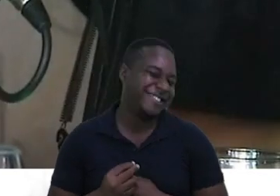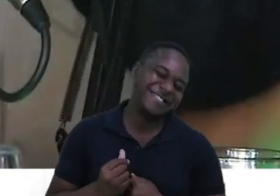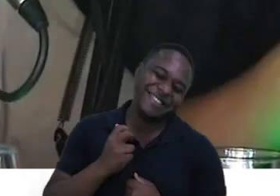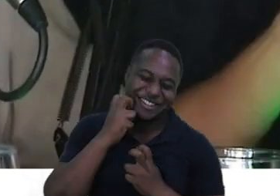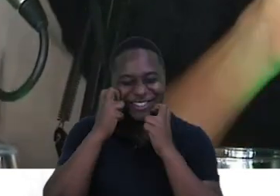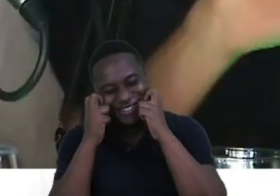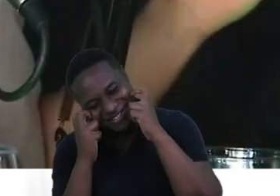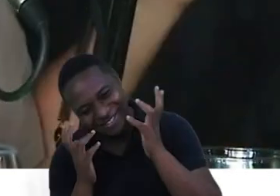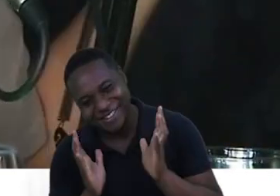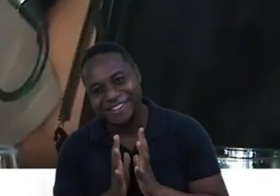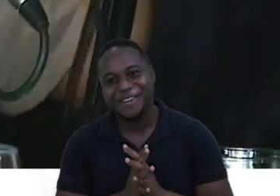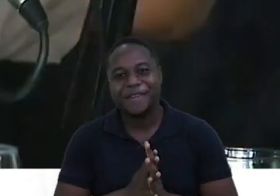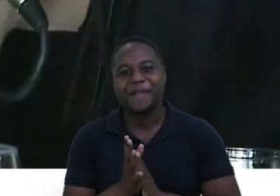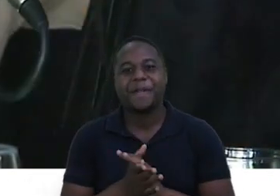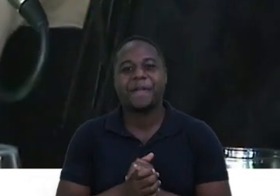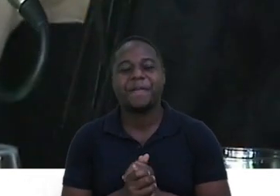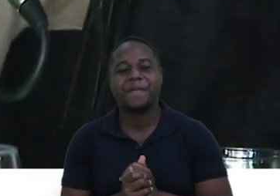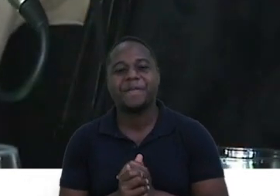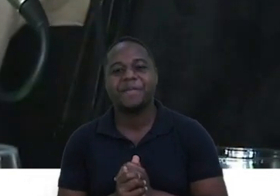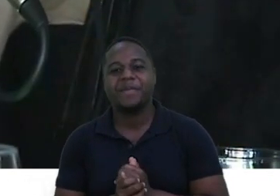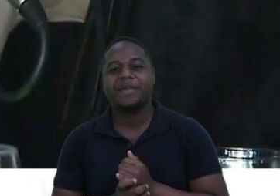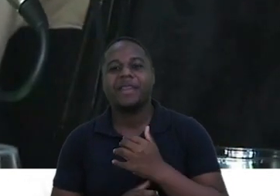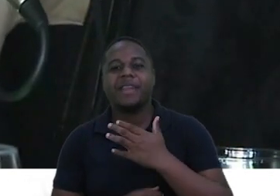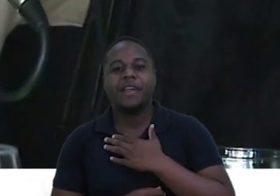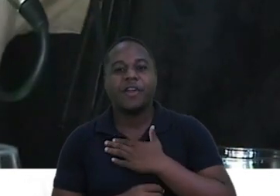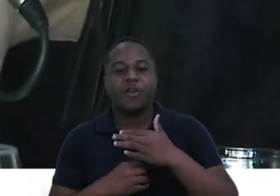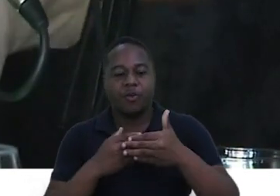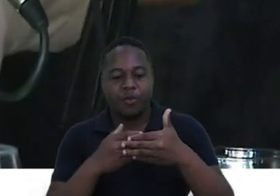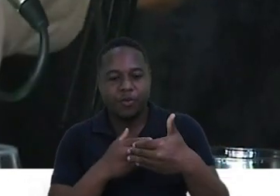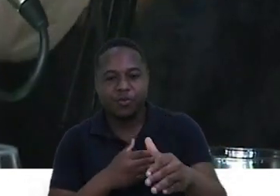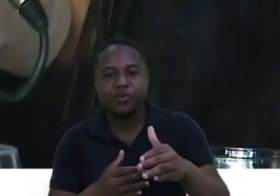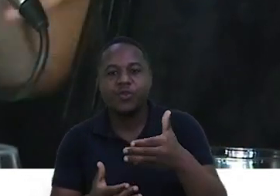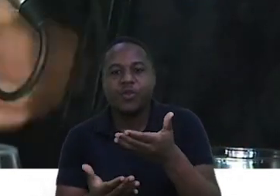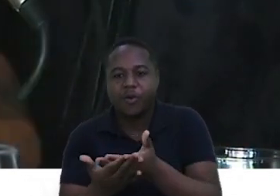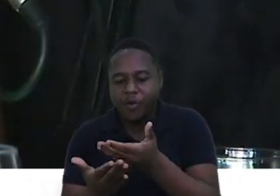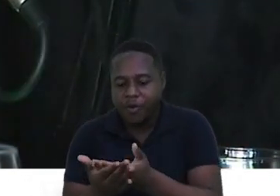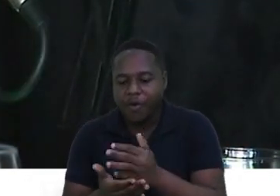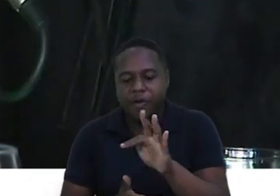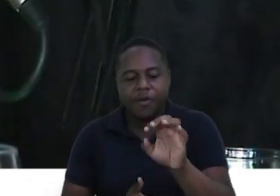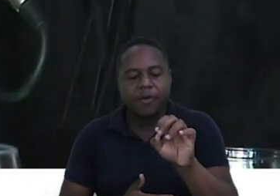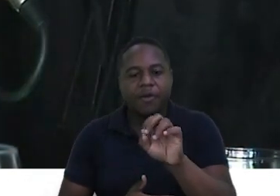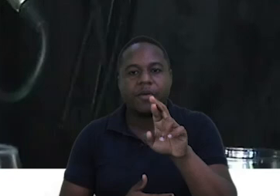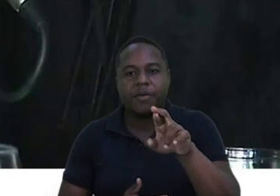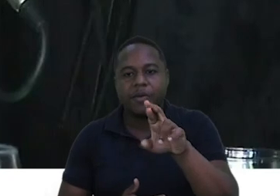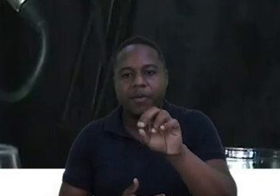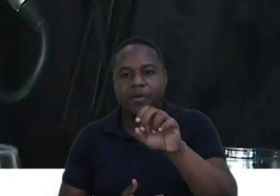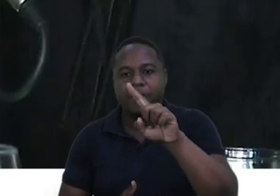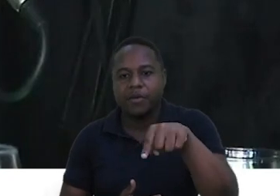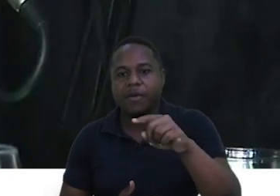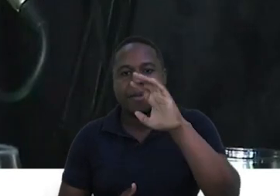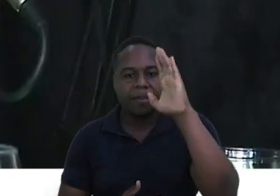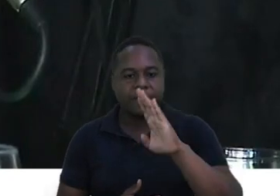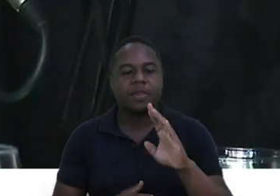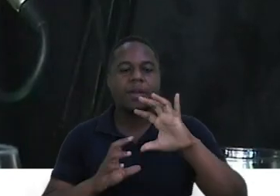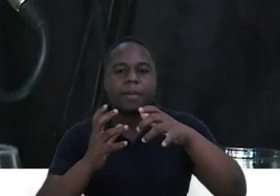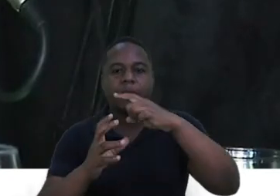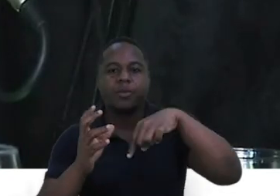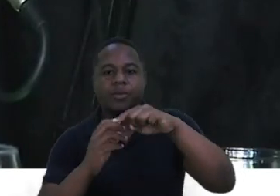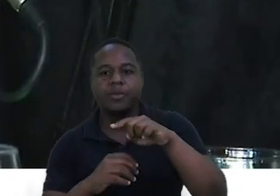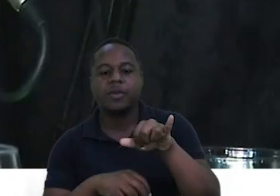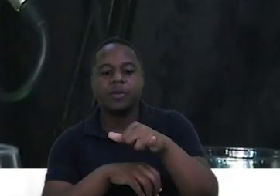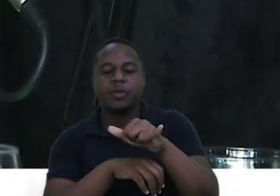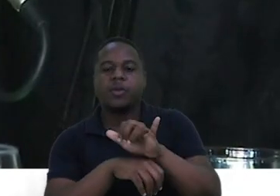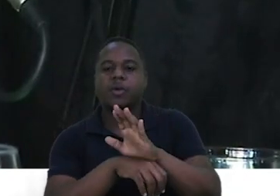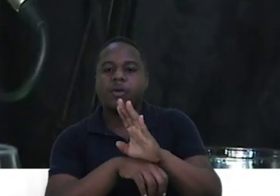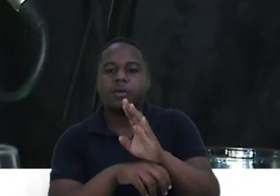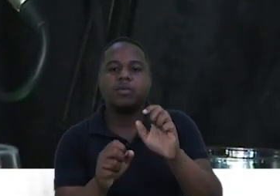É porque eu já tinha... Eu comecei o meu estudo com forró, a pesquisar o que tinha de forró no Brasil e no mundo pelo YouTube,